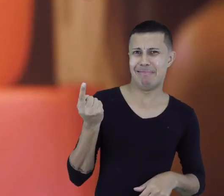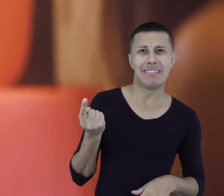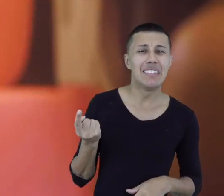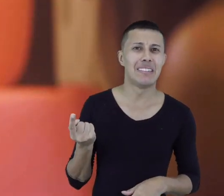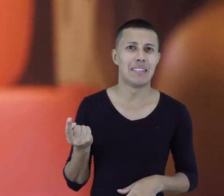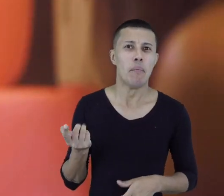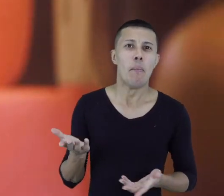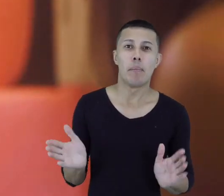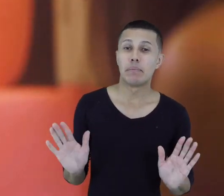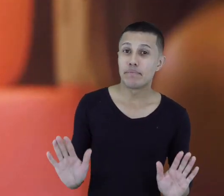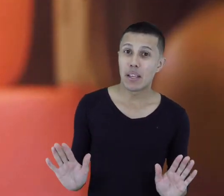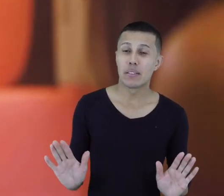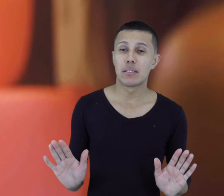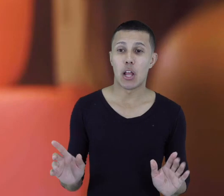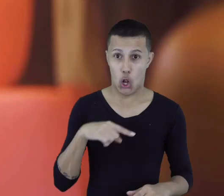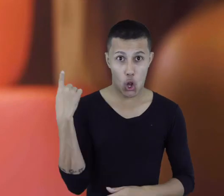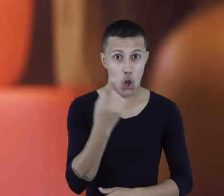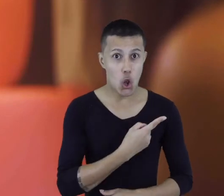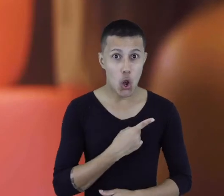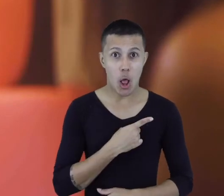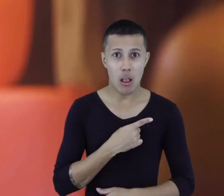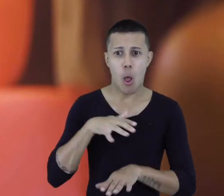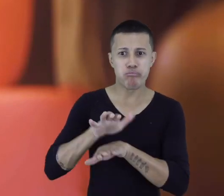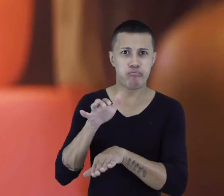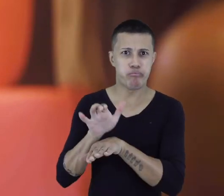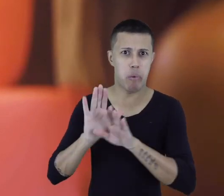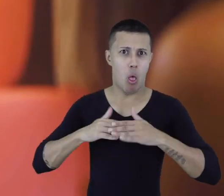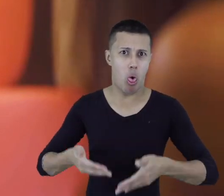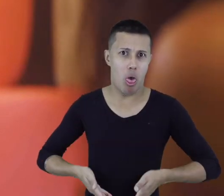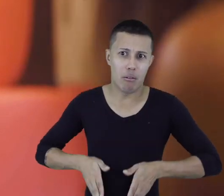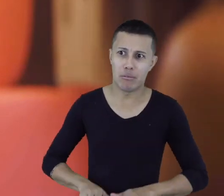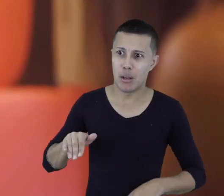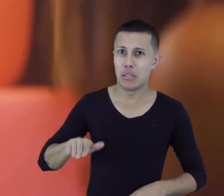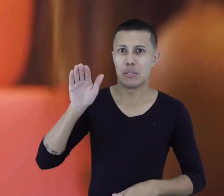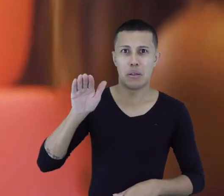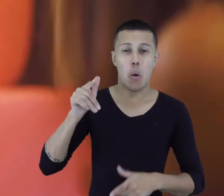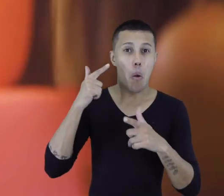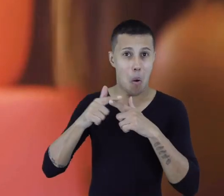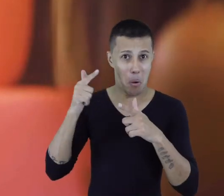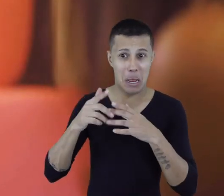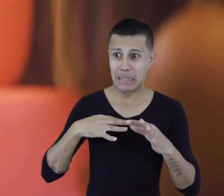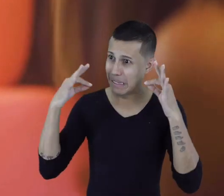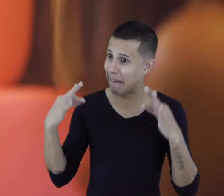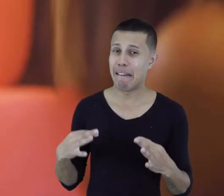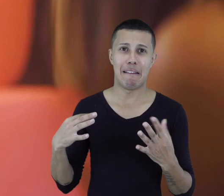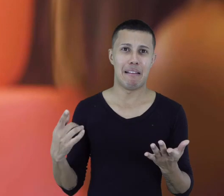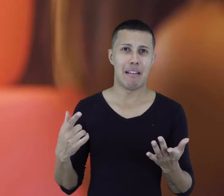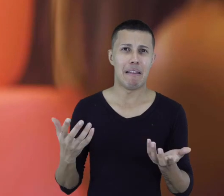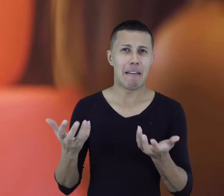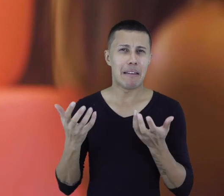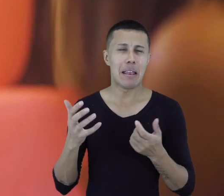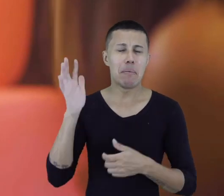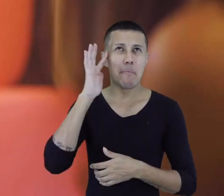de novo, todos nós nascemos de uma relação sexual. Para além do tabu, eu tenho certeza que, assim, a gente